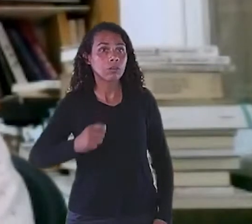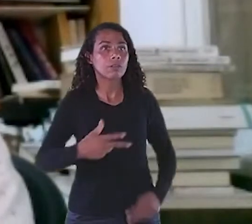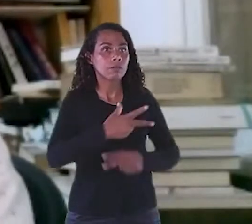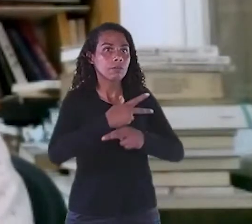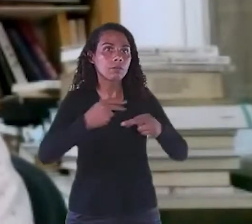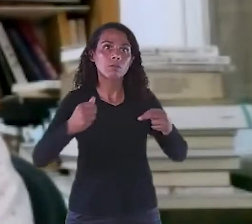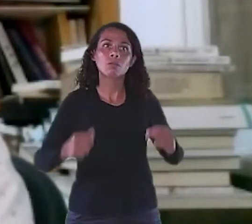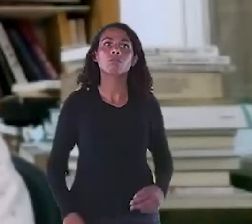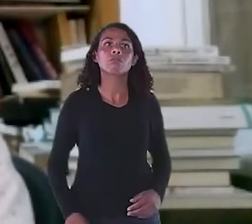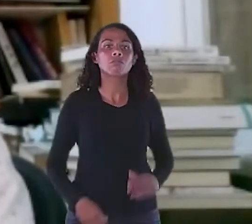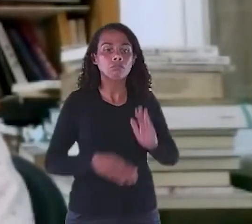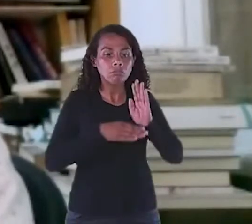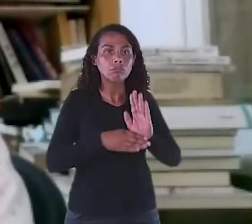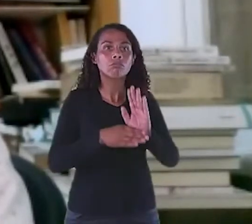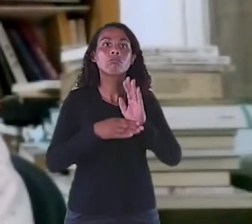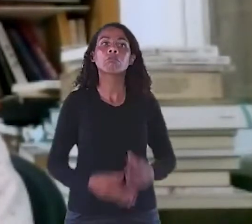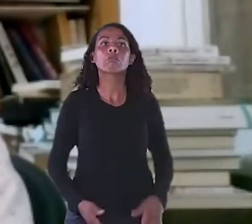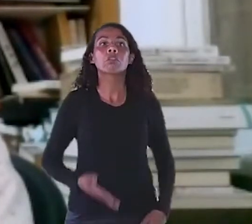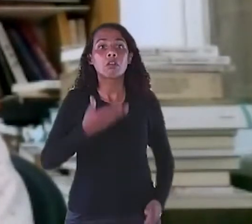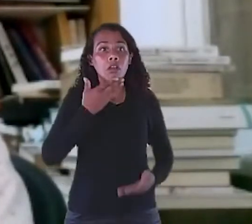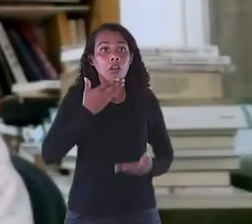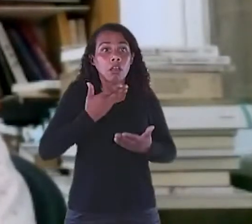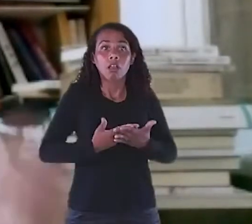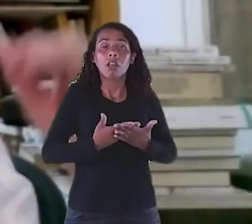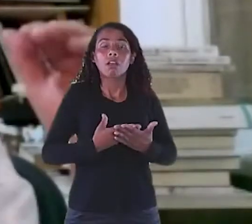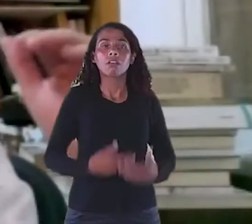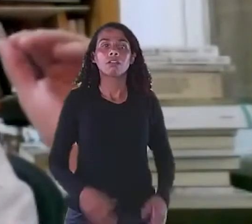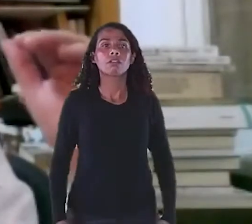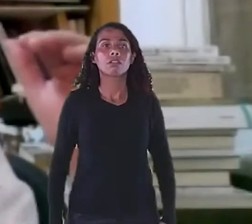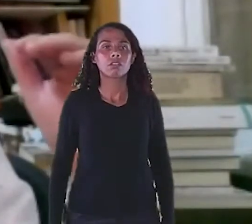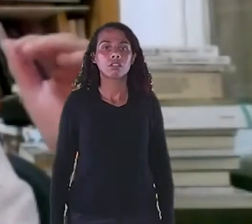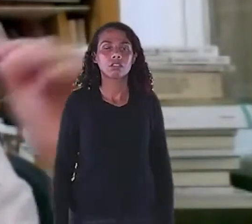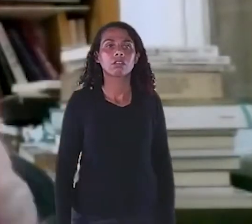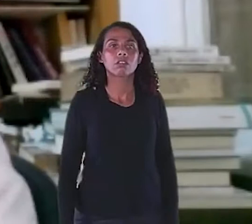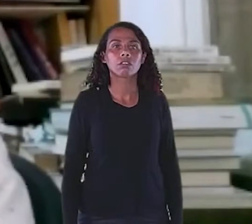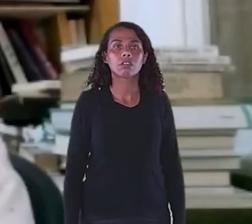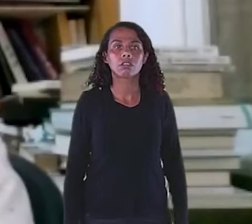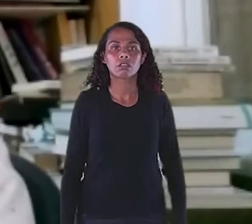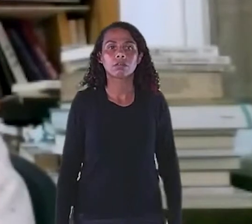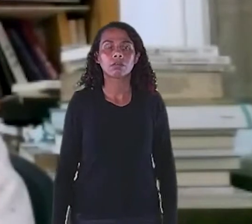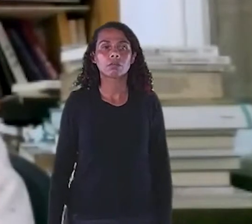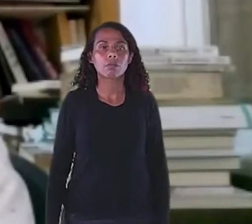E eu me lembro que Etienne era um homem baixinho